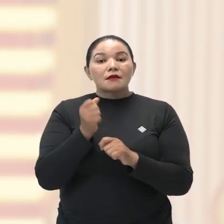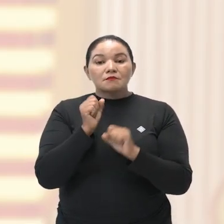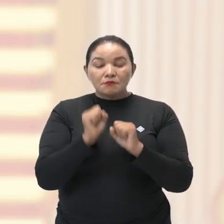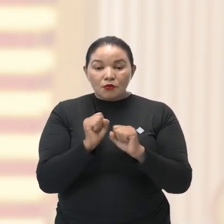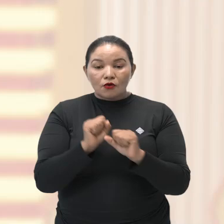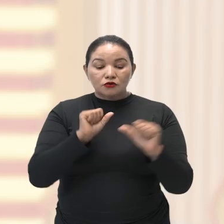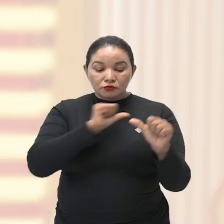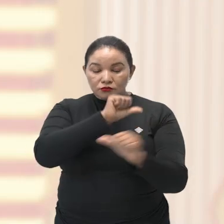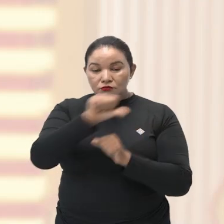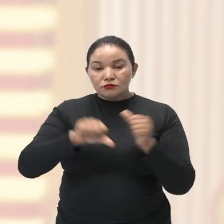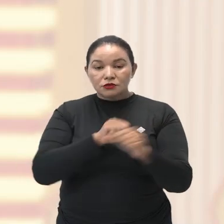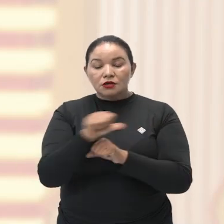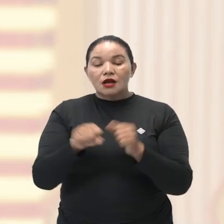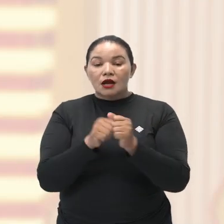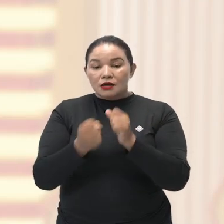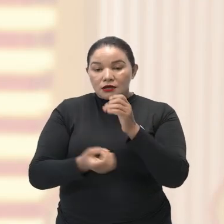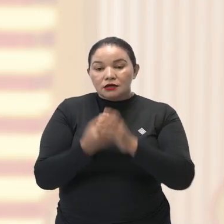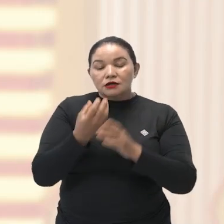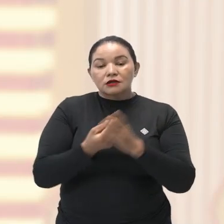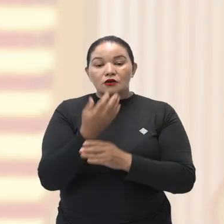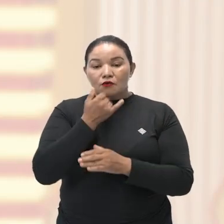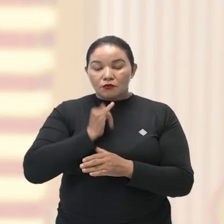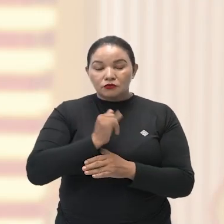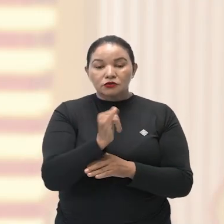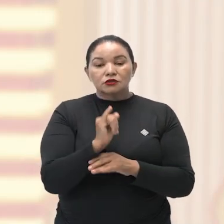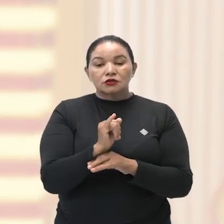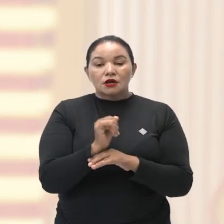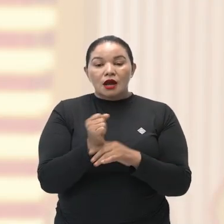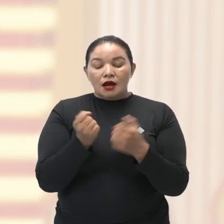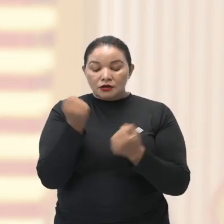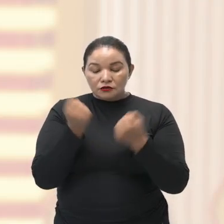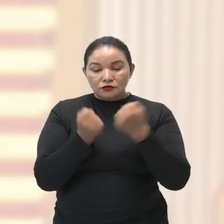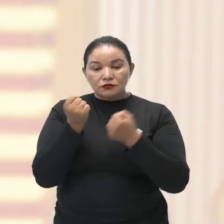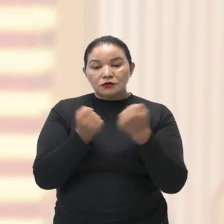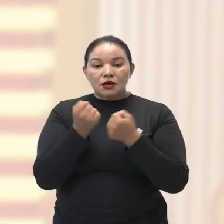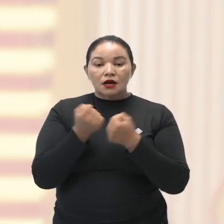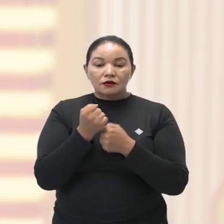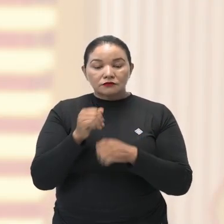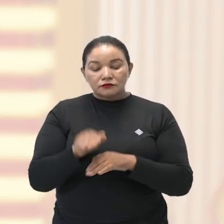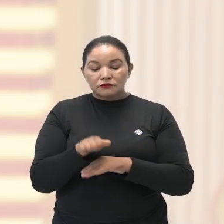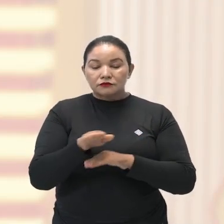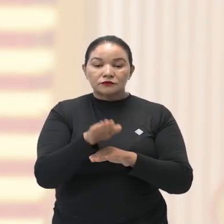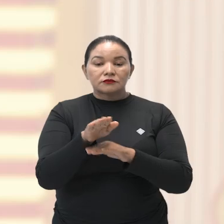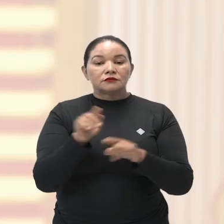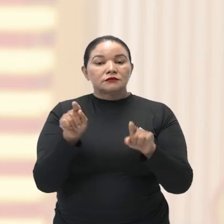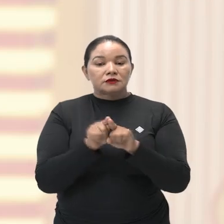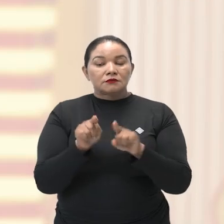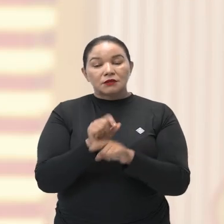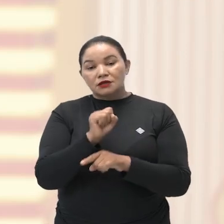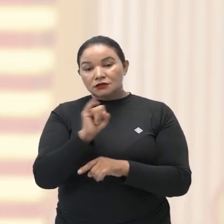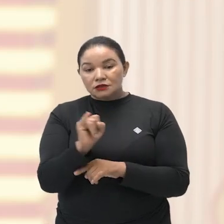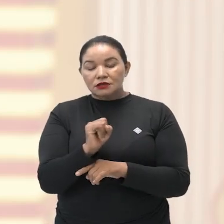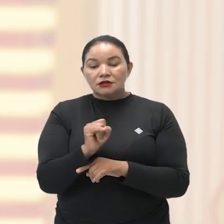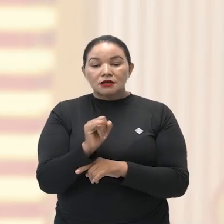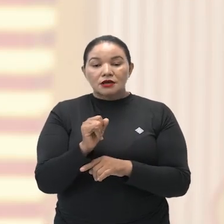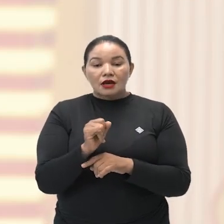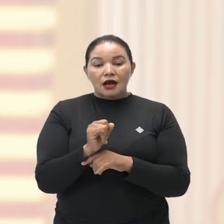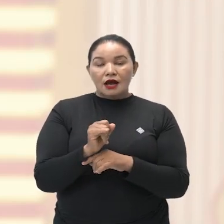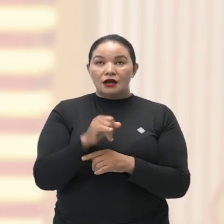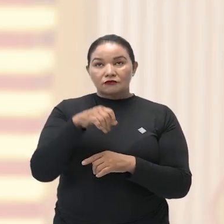num combustível para você levar o carro adiante e também, aí, caso falte energia,